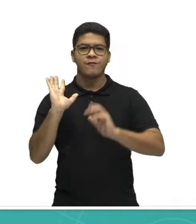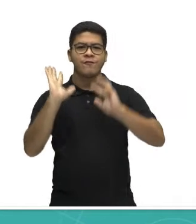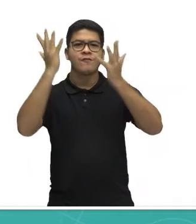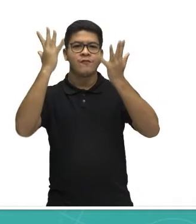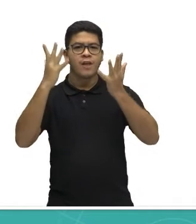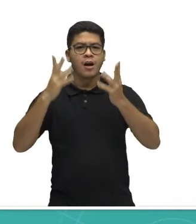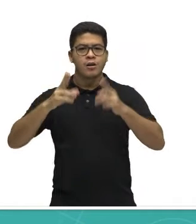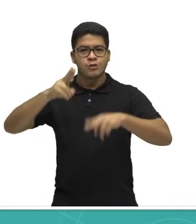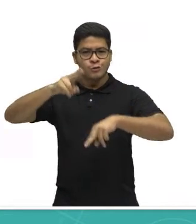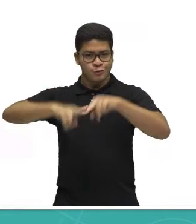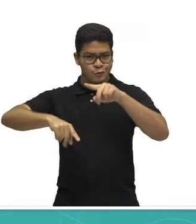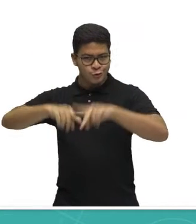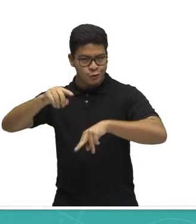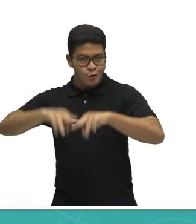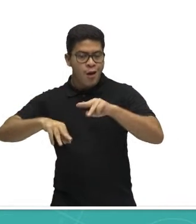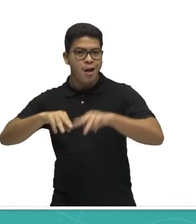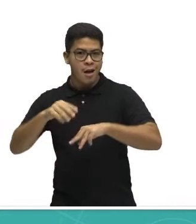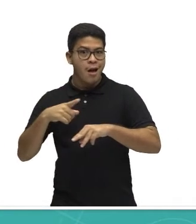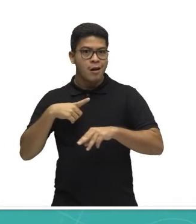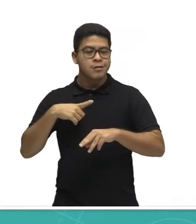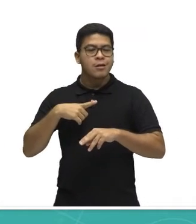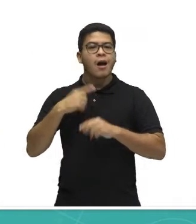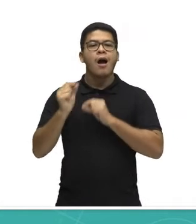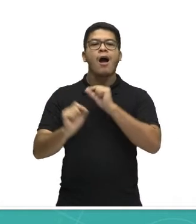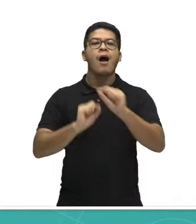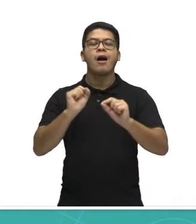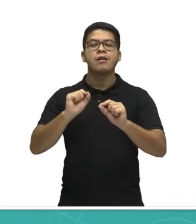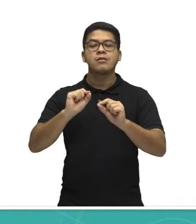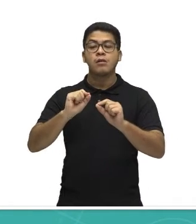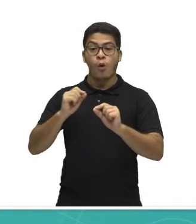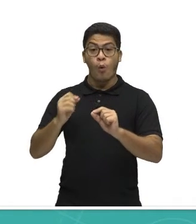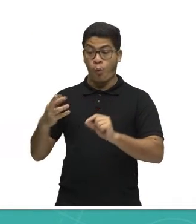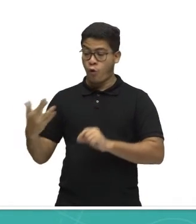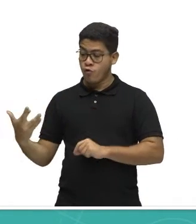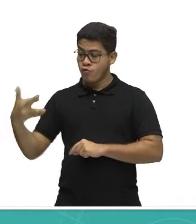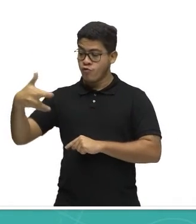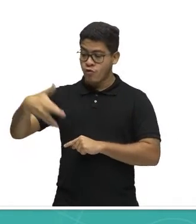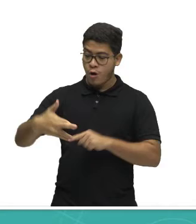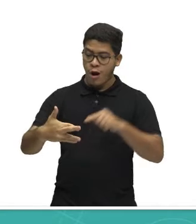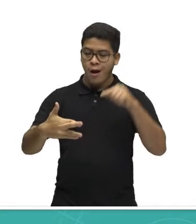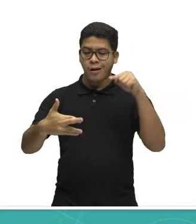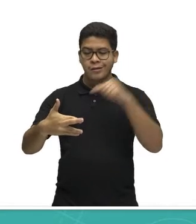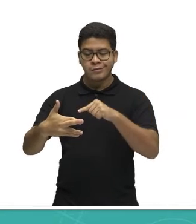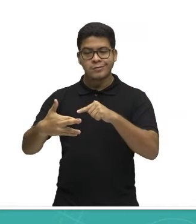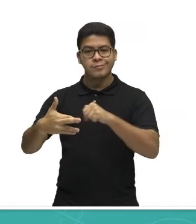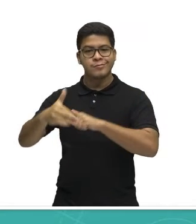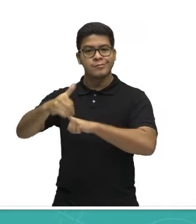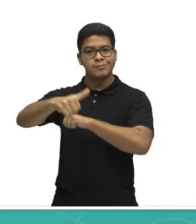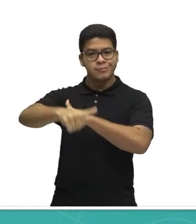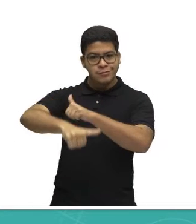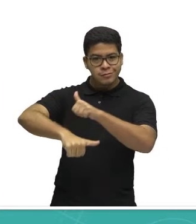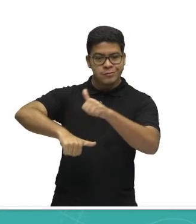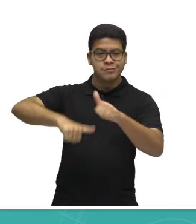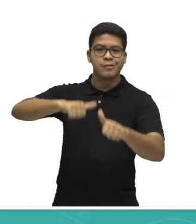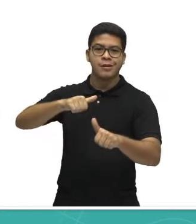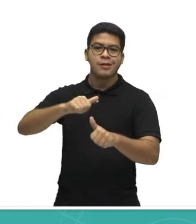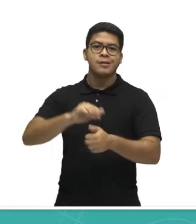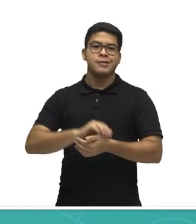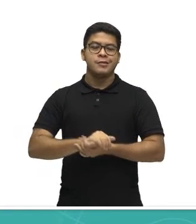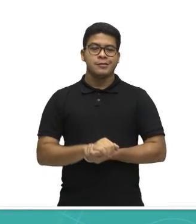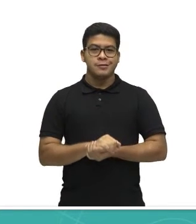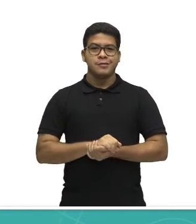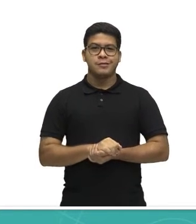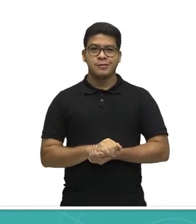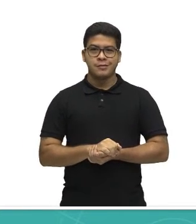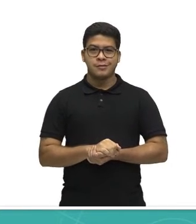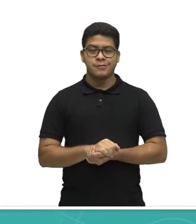homem muito bonito, quando ele se transforma em homem, ele acaba seduzindo as moças e muitas vezes a engravidam. Então, e